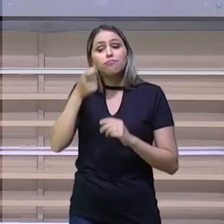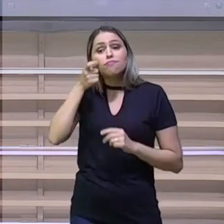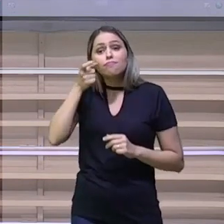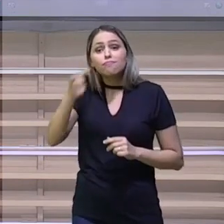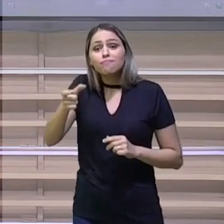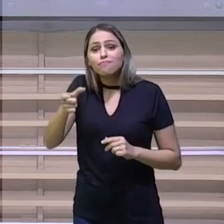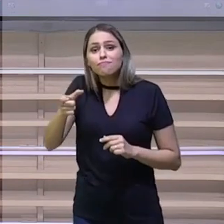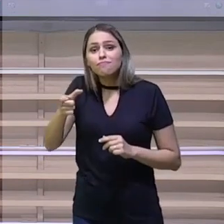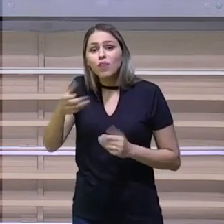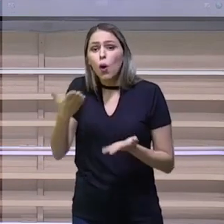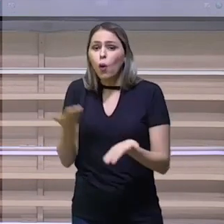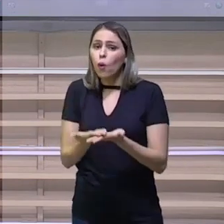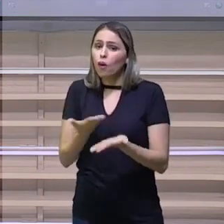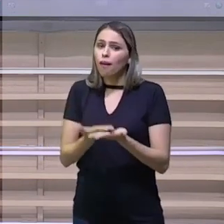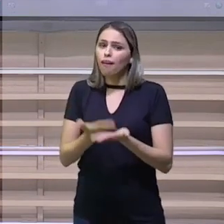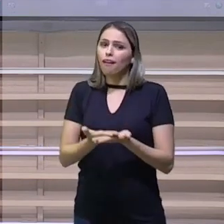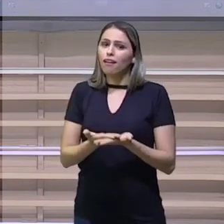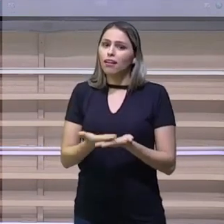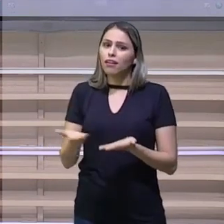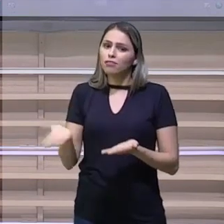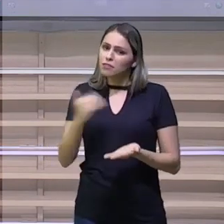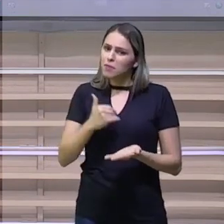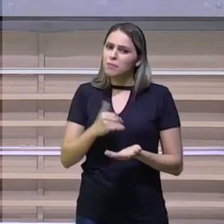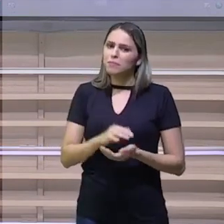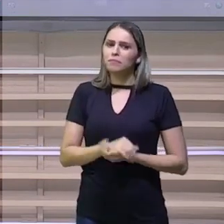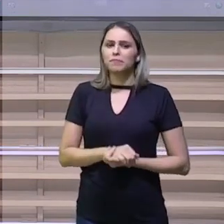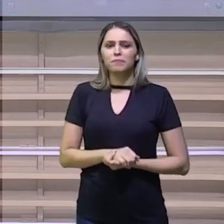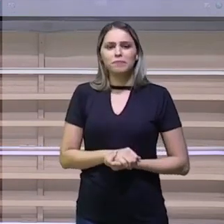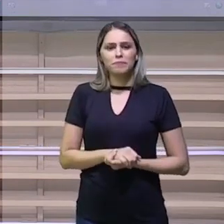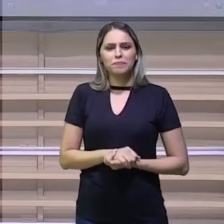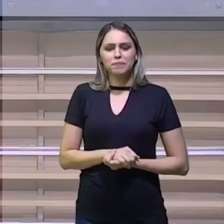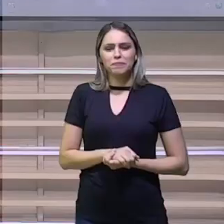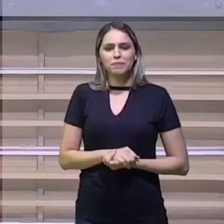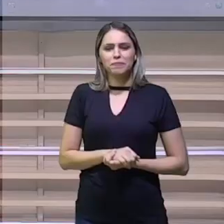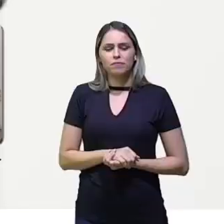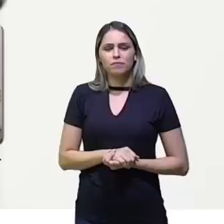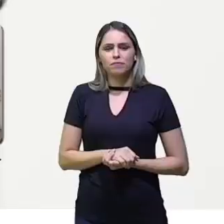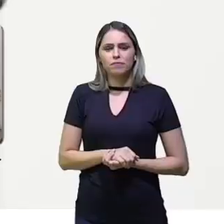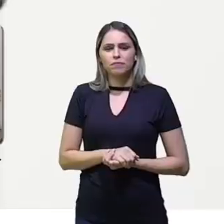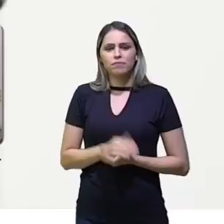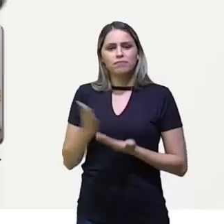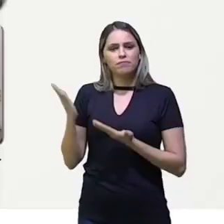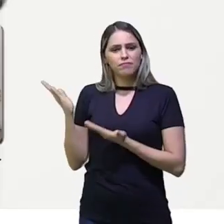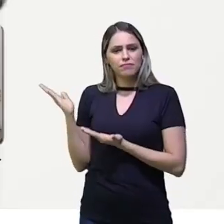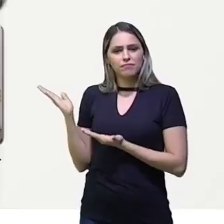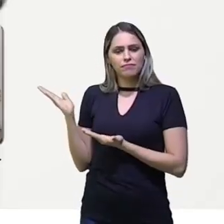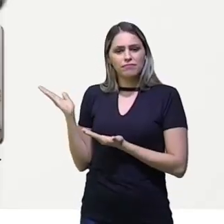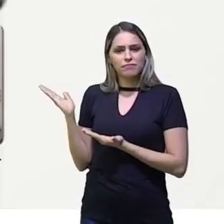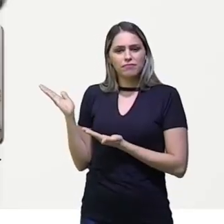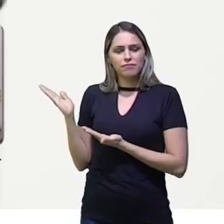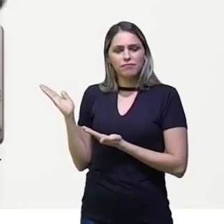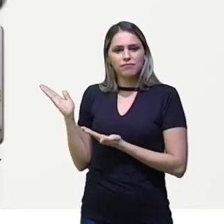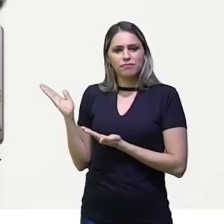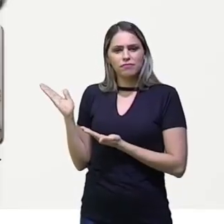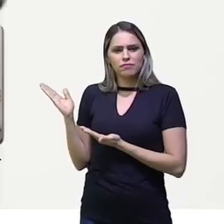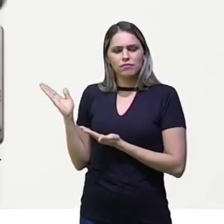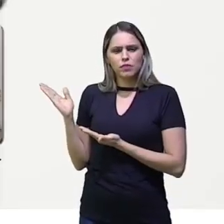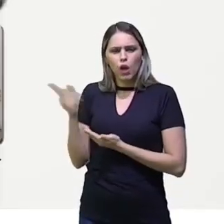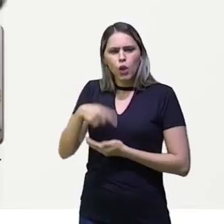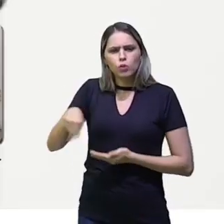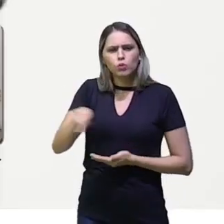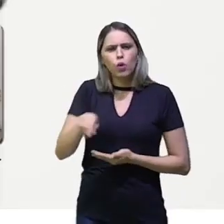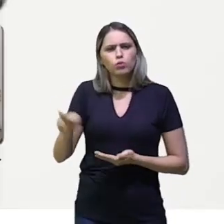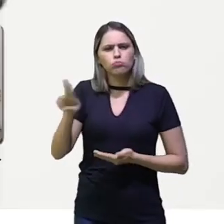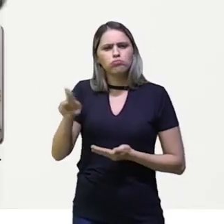atenção, olha a aula. Vamos ver o que nós temos aí? Então, nós usamos